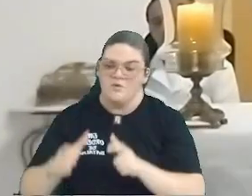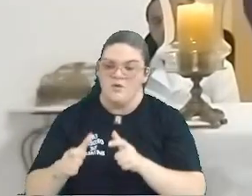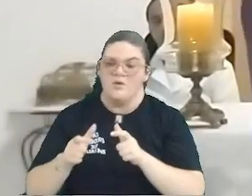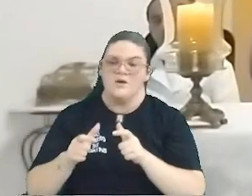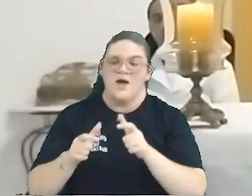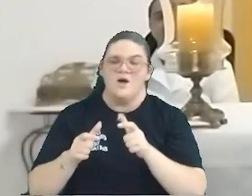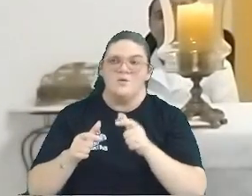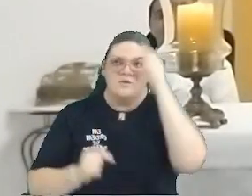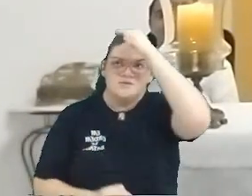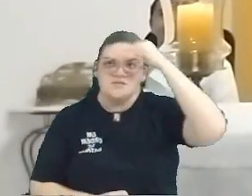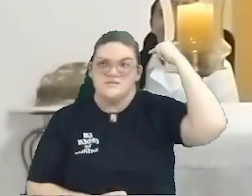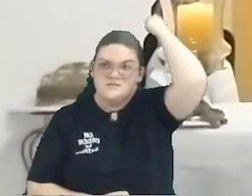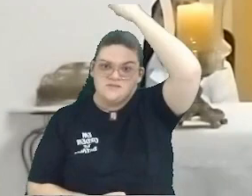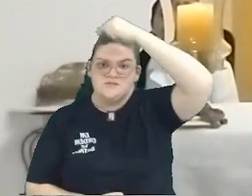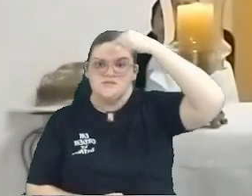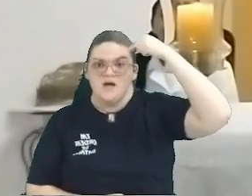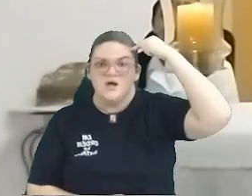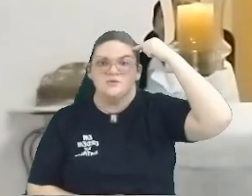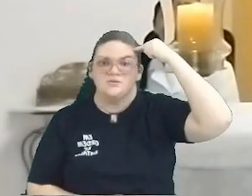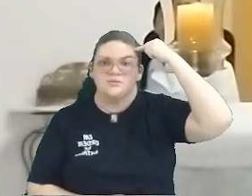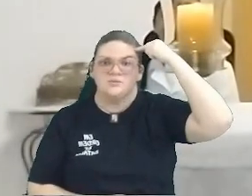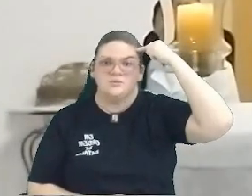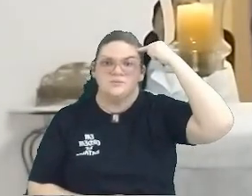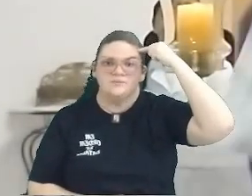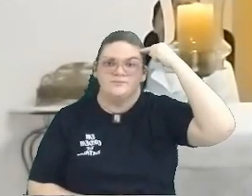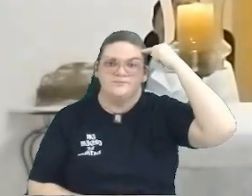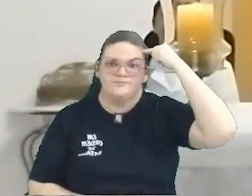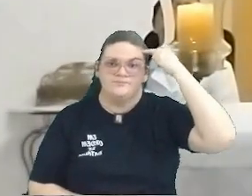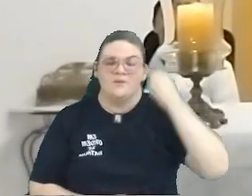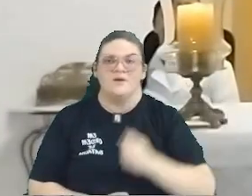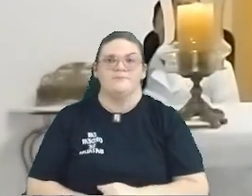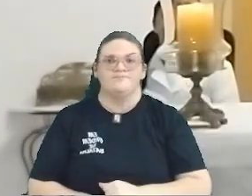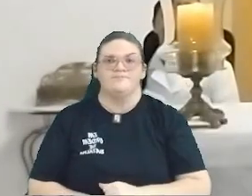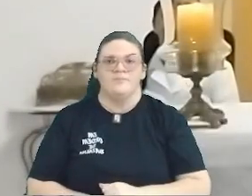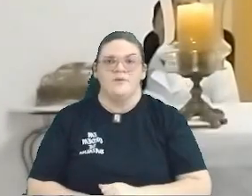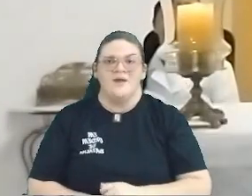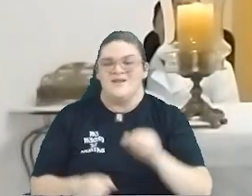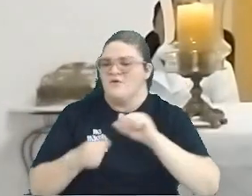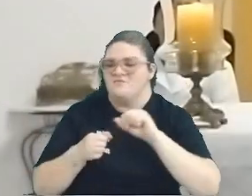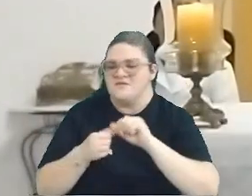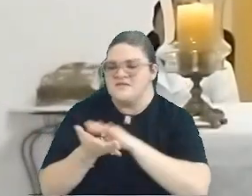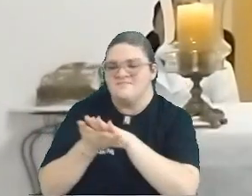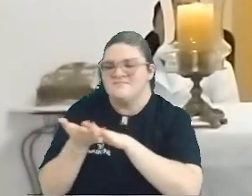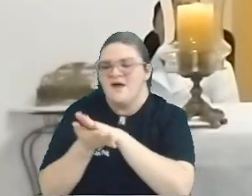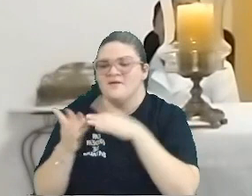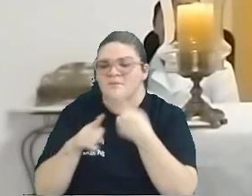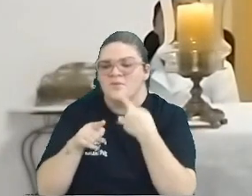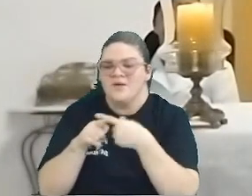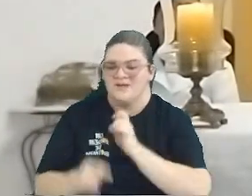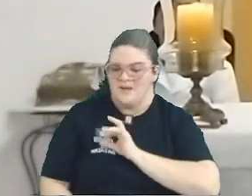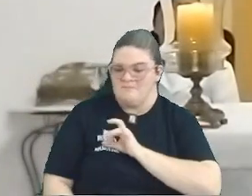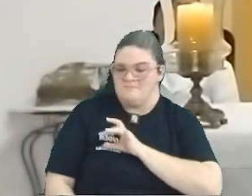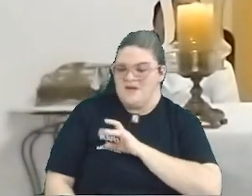fazer aquilo. Não fazia por quê? Porque tinham medo das autoridades que ali estavam, as